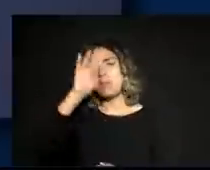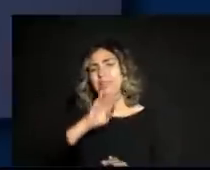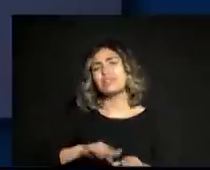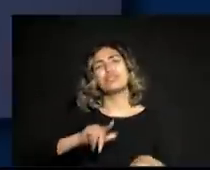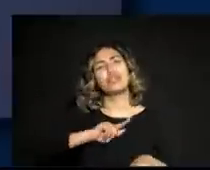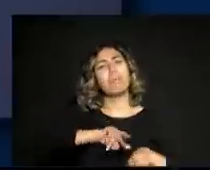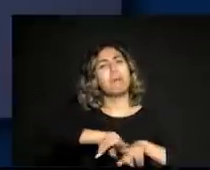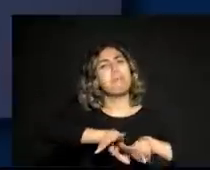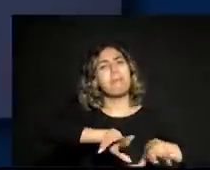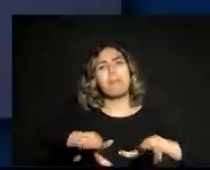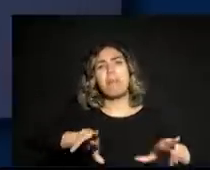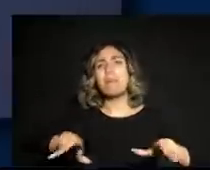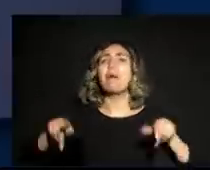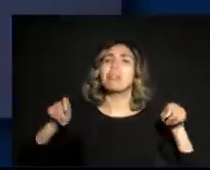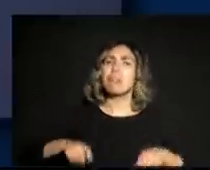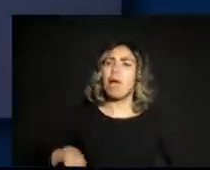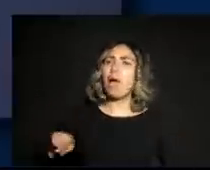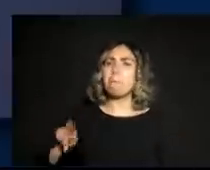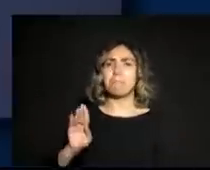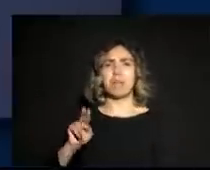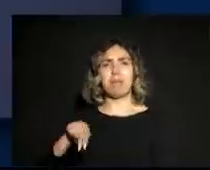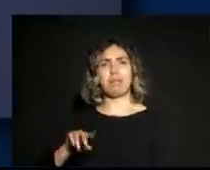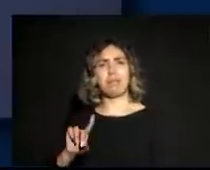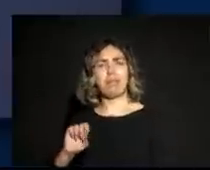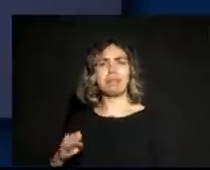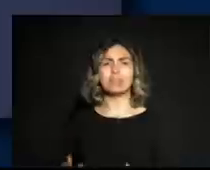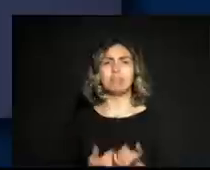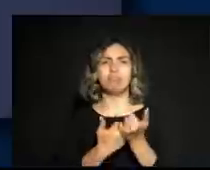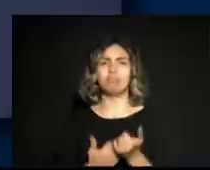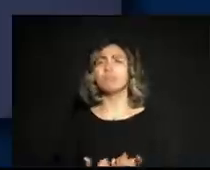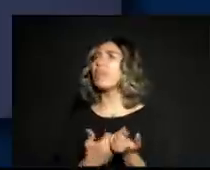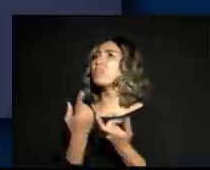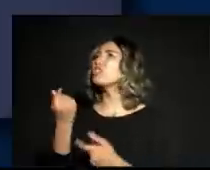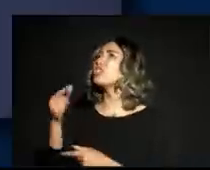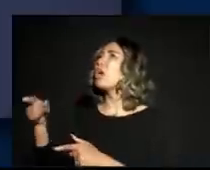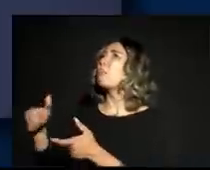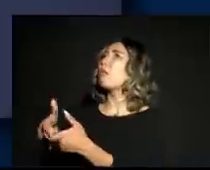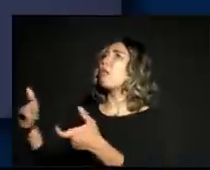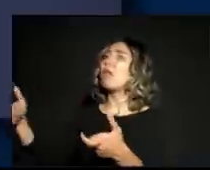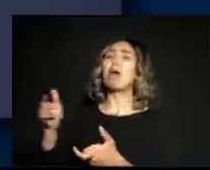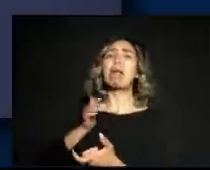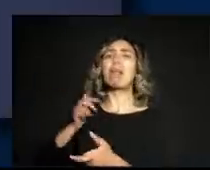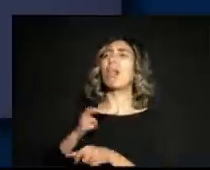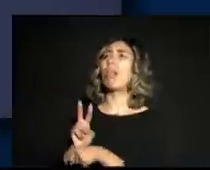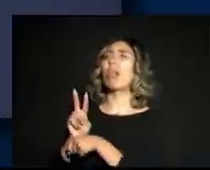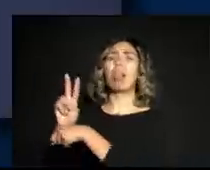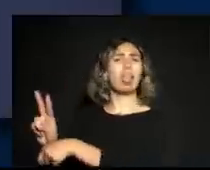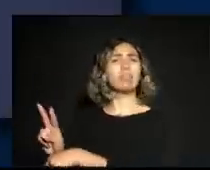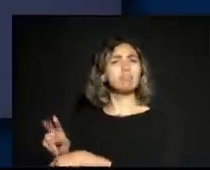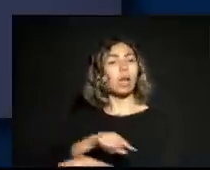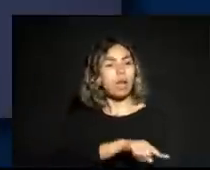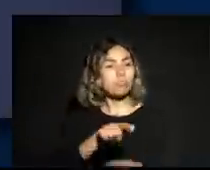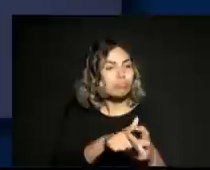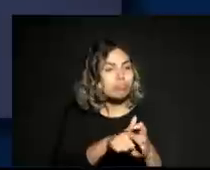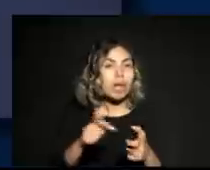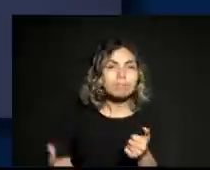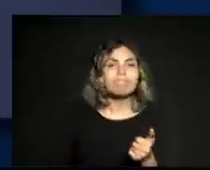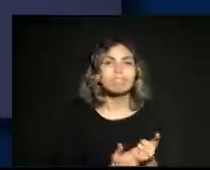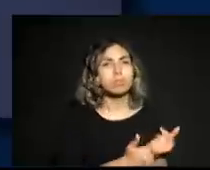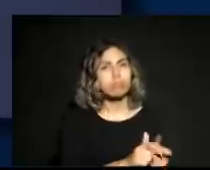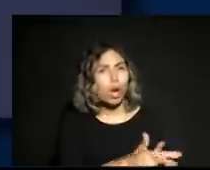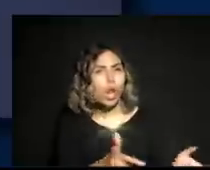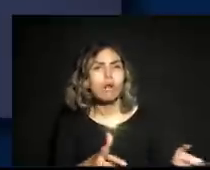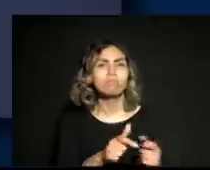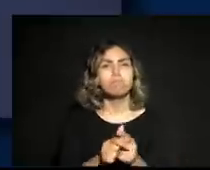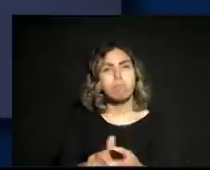eu acho que tem enormes uso para o BNDS do que emprestar dinheiro para grande empresa que pode acessar o mercado brasileiro de capitais sem nenhum